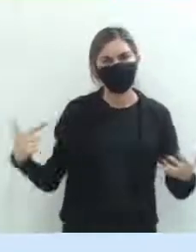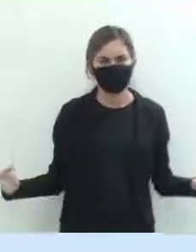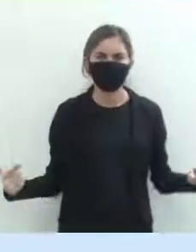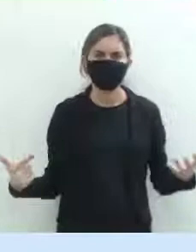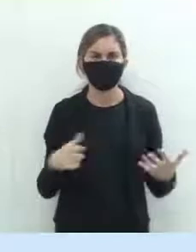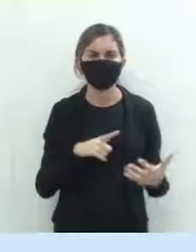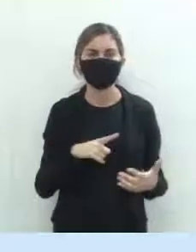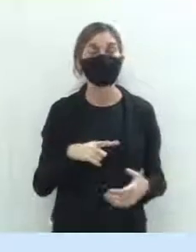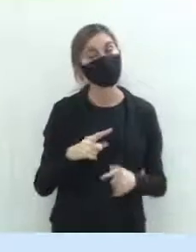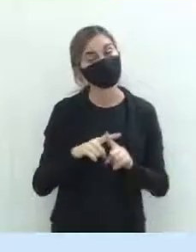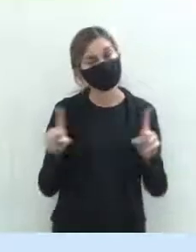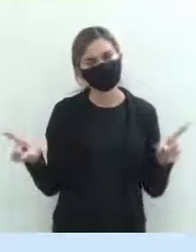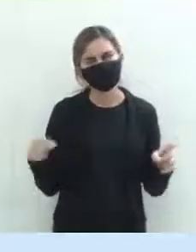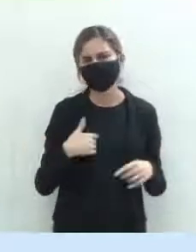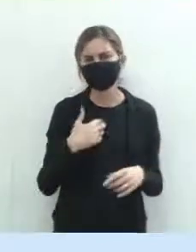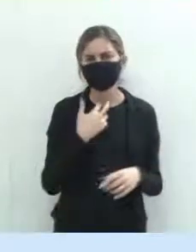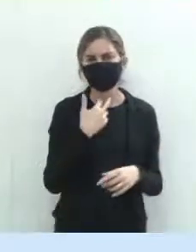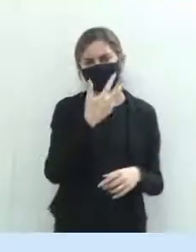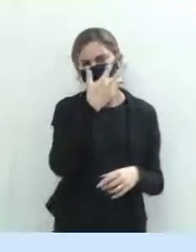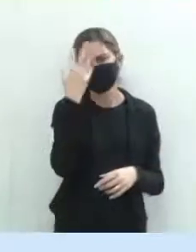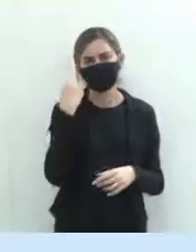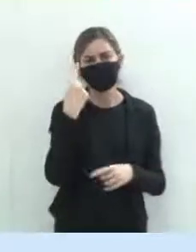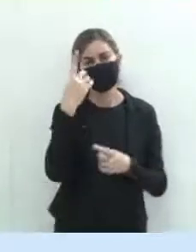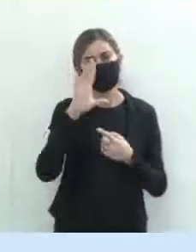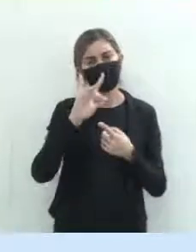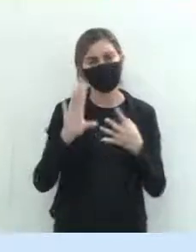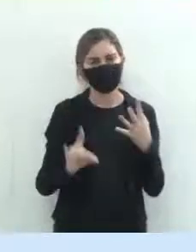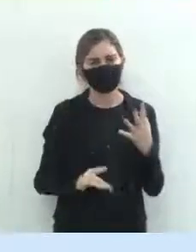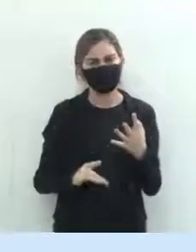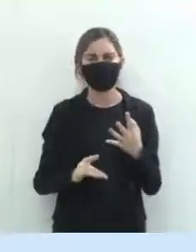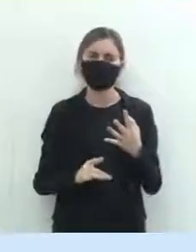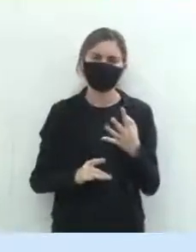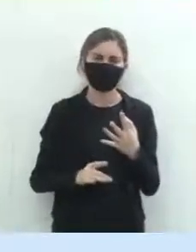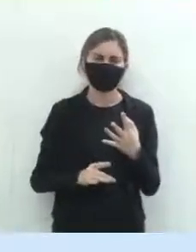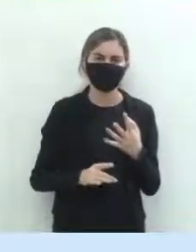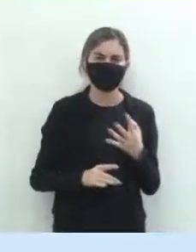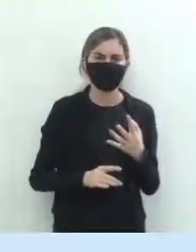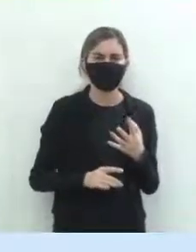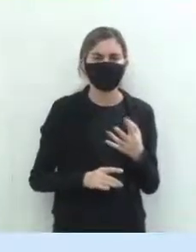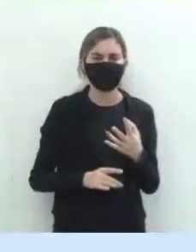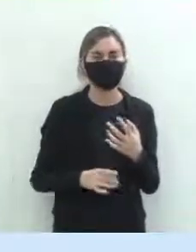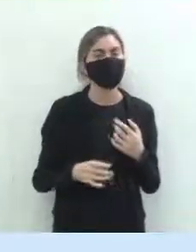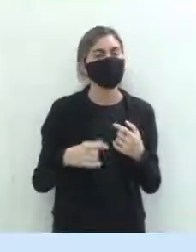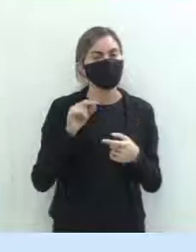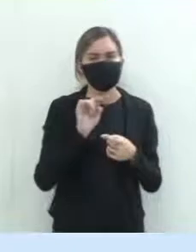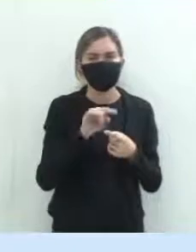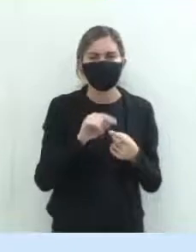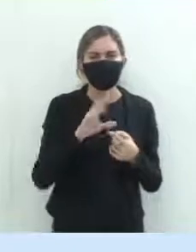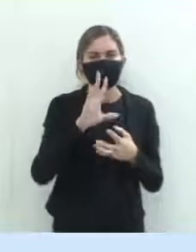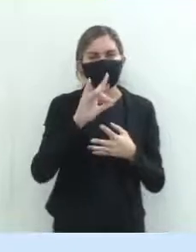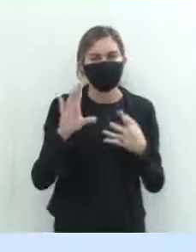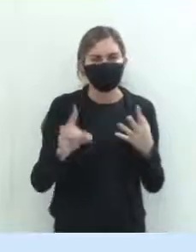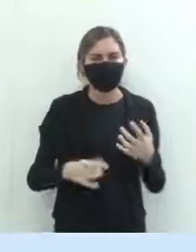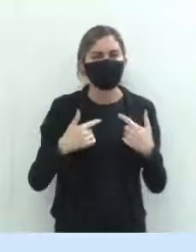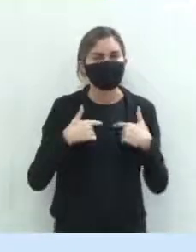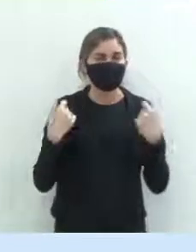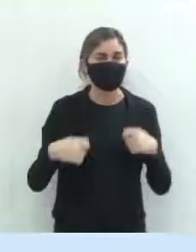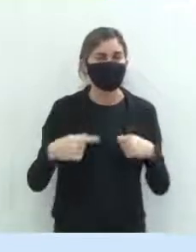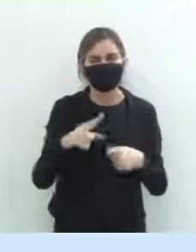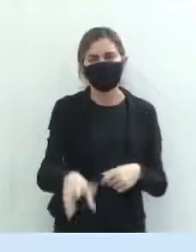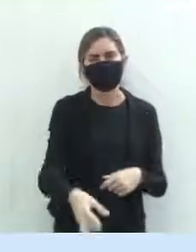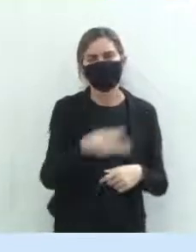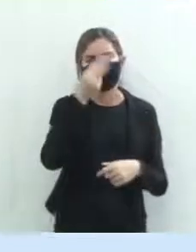verdade. Porém, a gente não pode esquecer de um detalhe, E é esse detalhe que eu preciso que